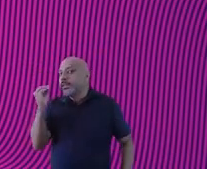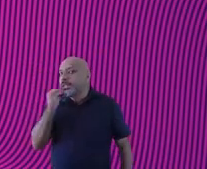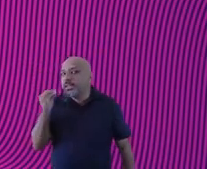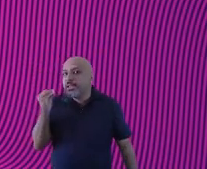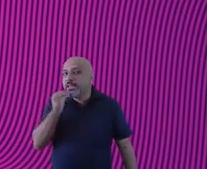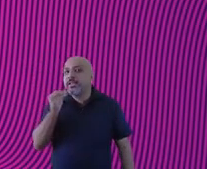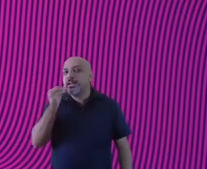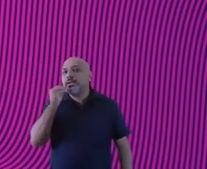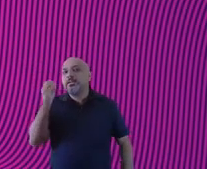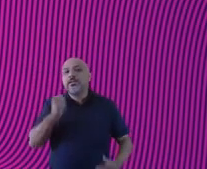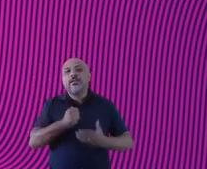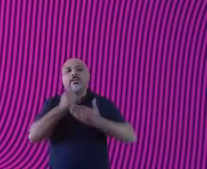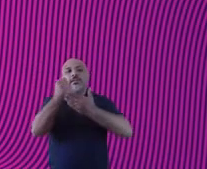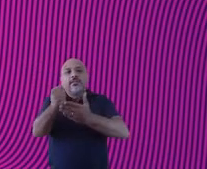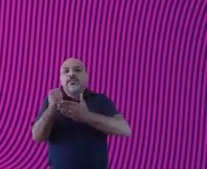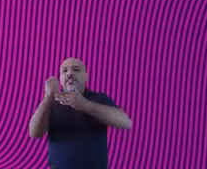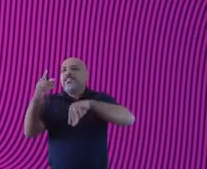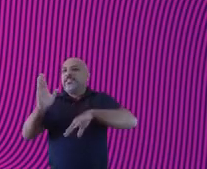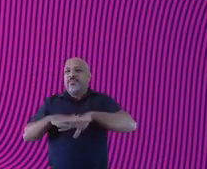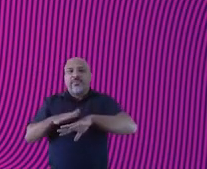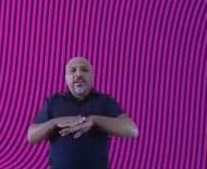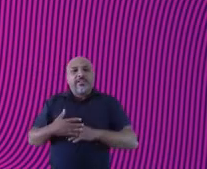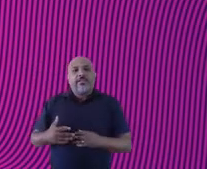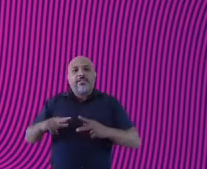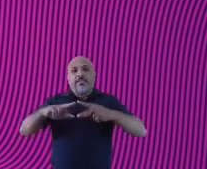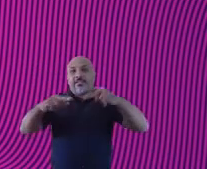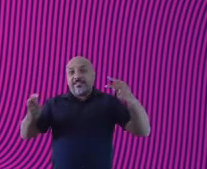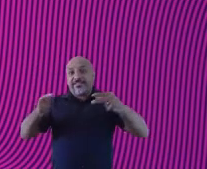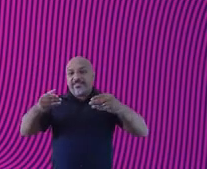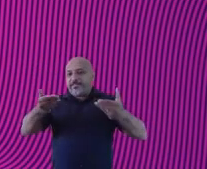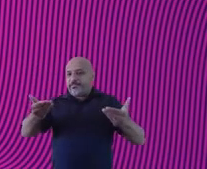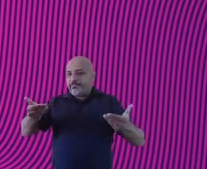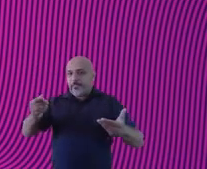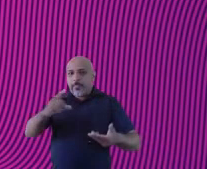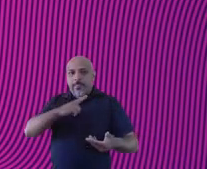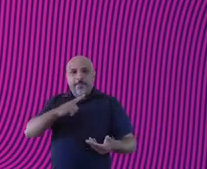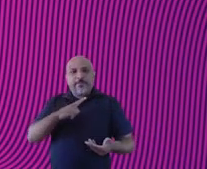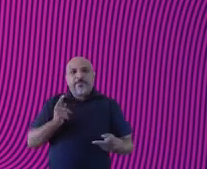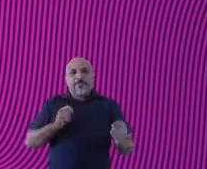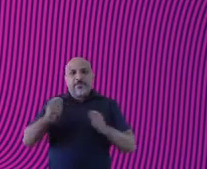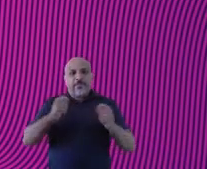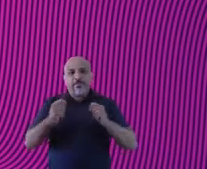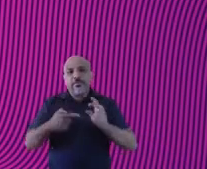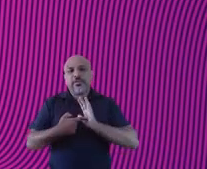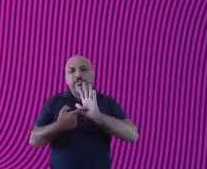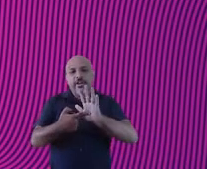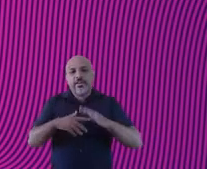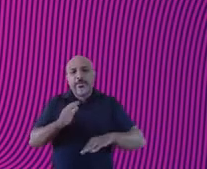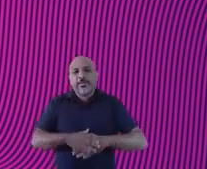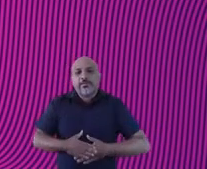levar esse paciente a um transplante, buscando um controle de doença